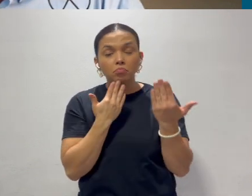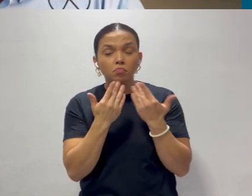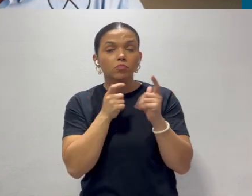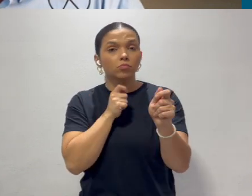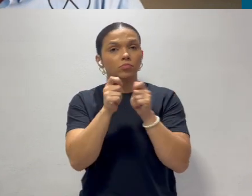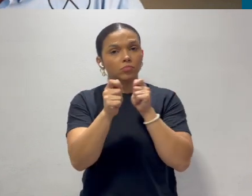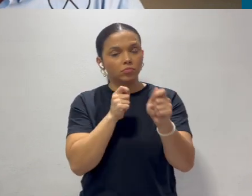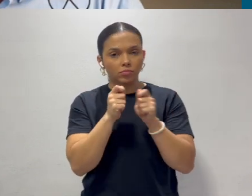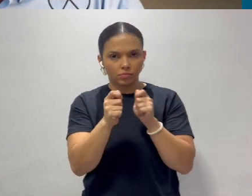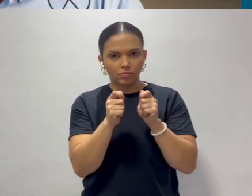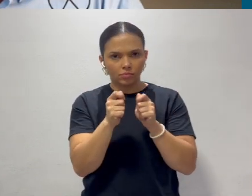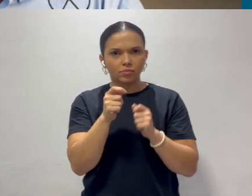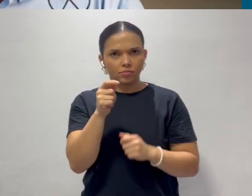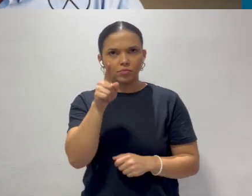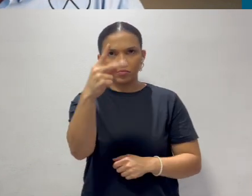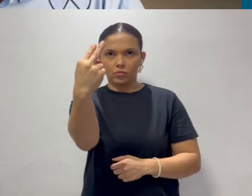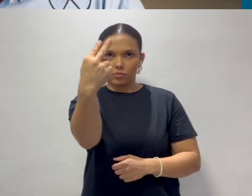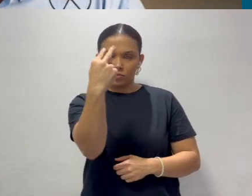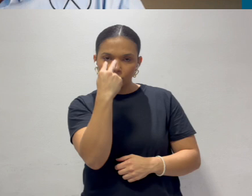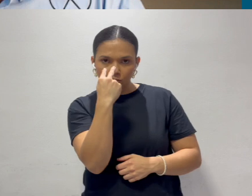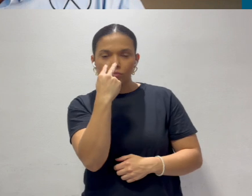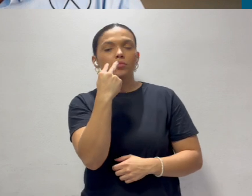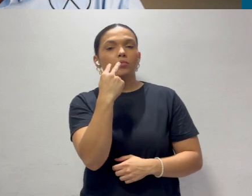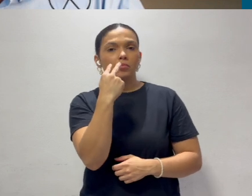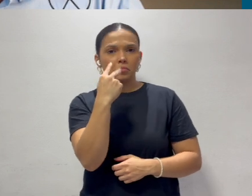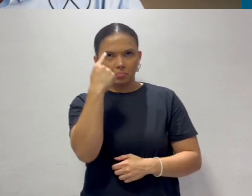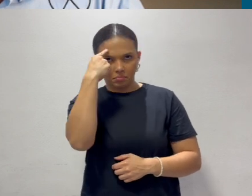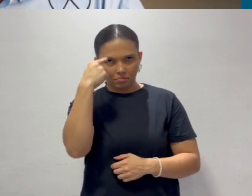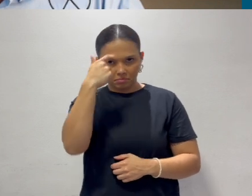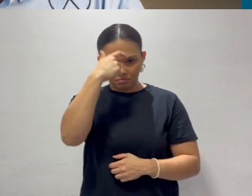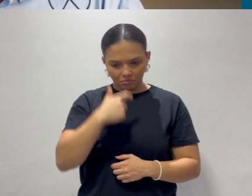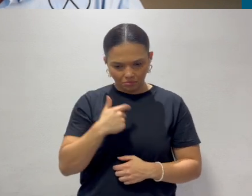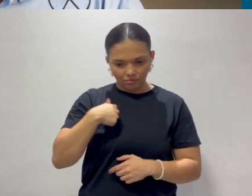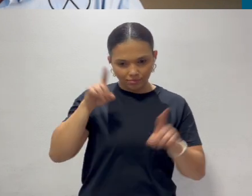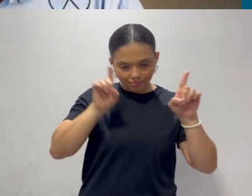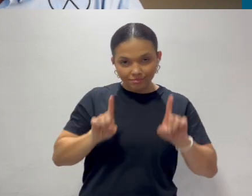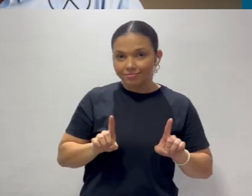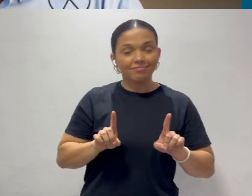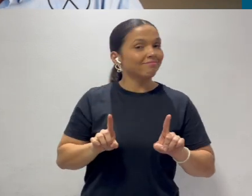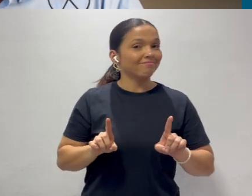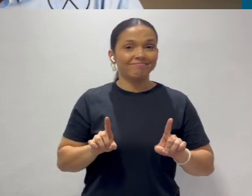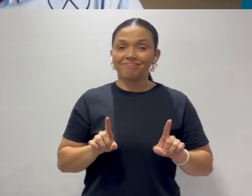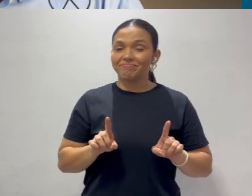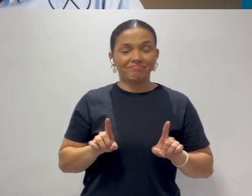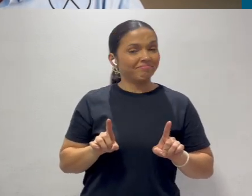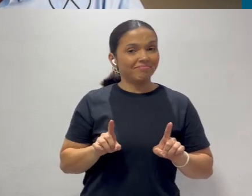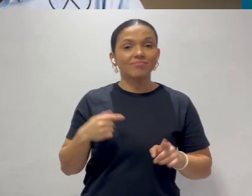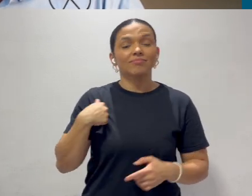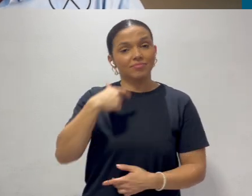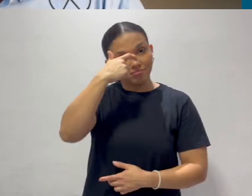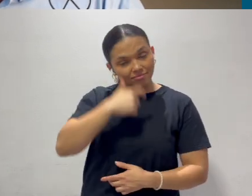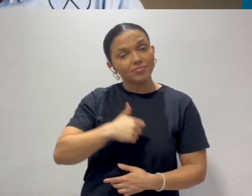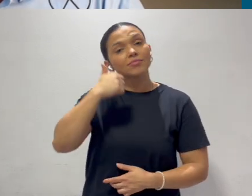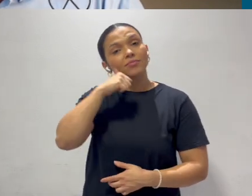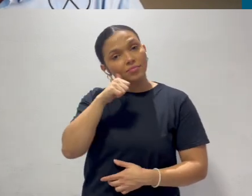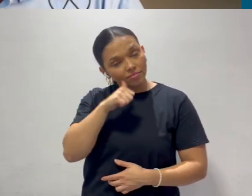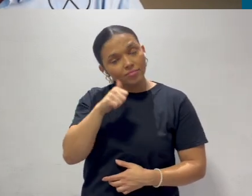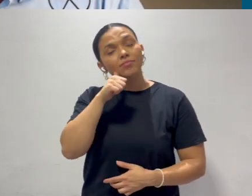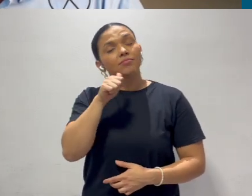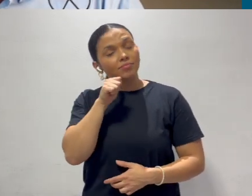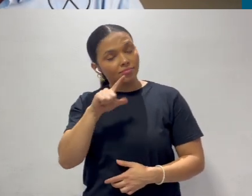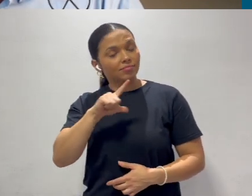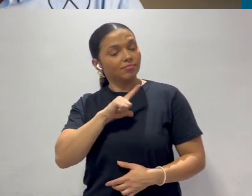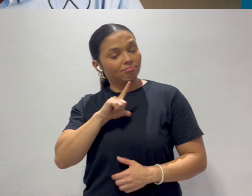estamos dando essa entrevista aqui, você não diz que eu sou pessoa com deficiência, porque eu também tenho uma deficiência oculta, eu sou a mulher que tem